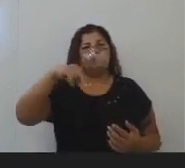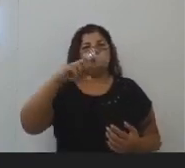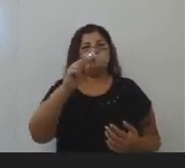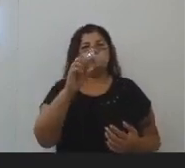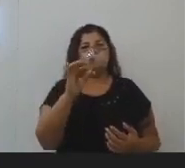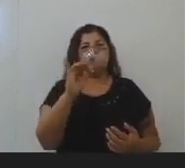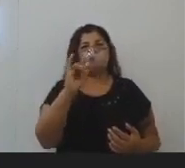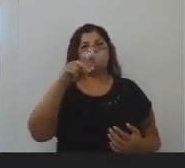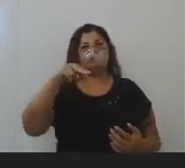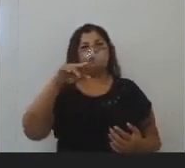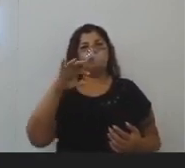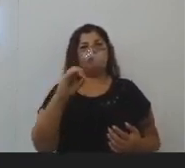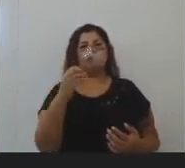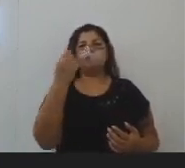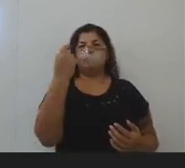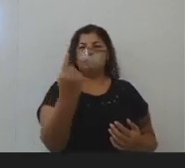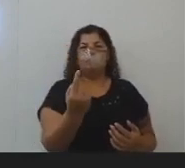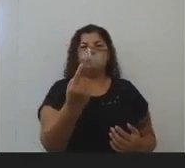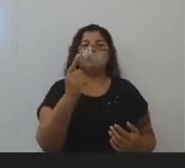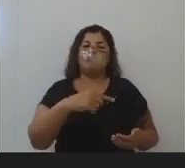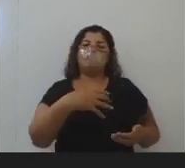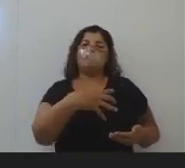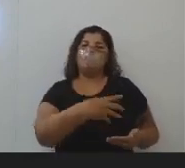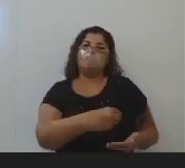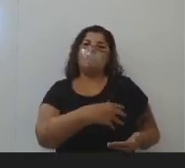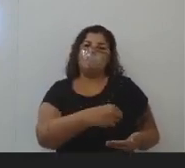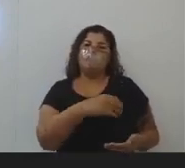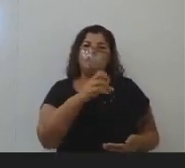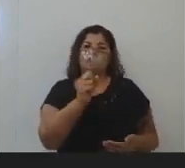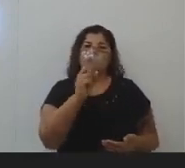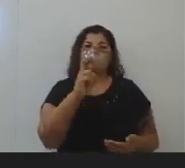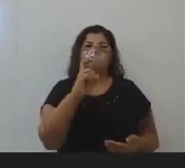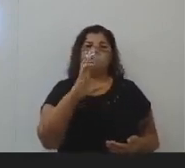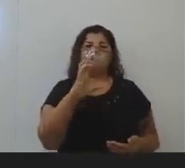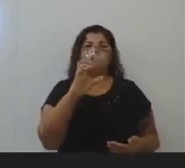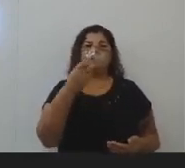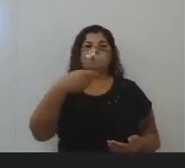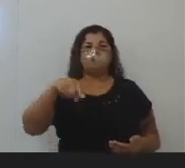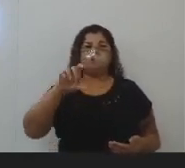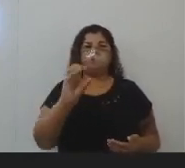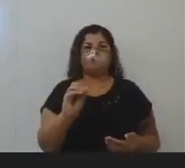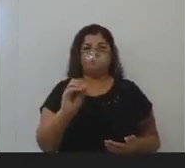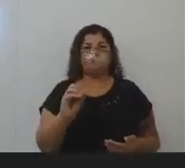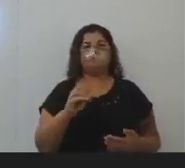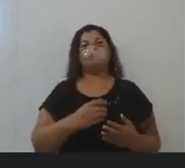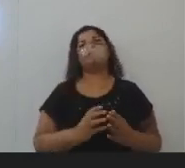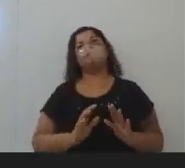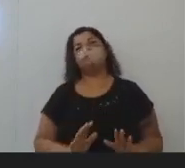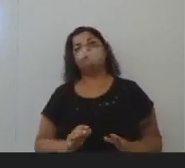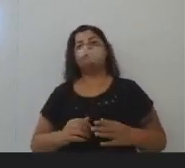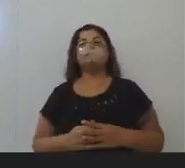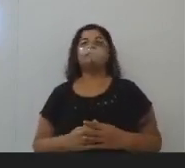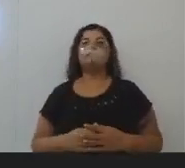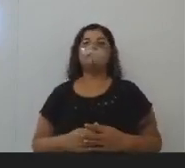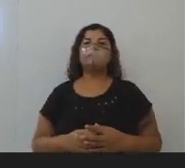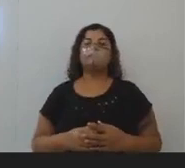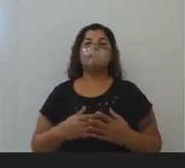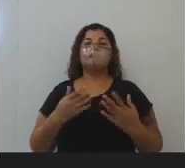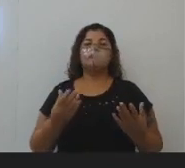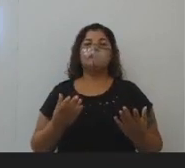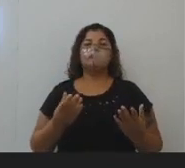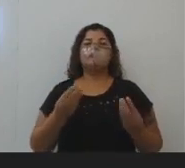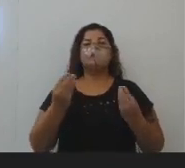humano ele nasce somente com um instinto que é o da sucção, o de sugar. E aí você faz uma pergunta,